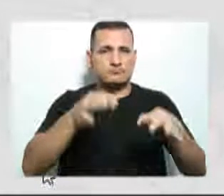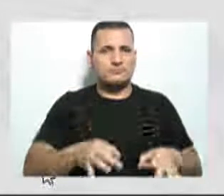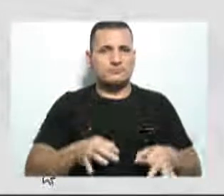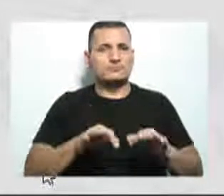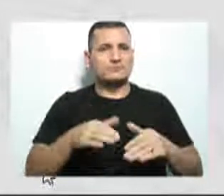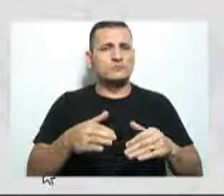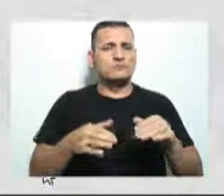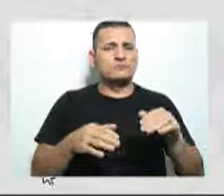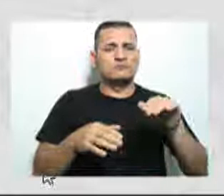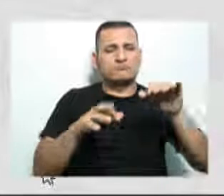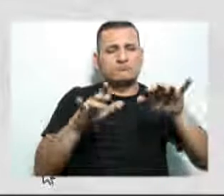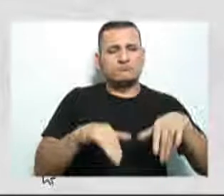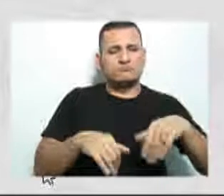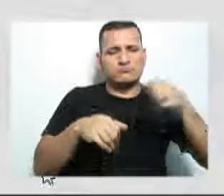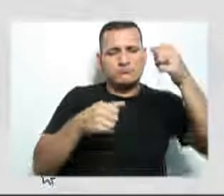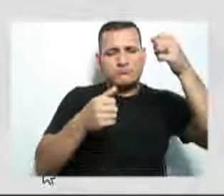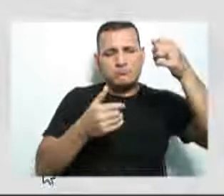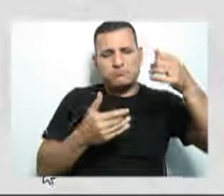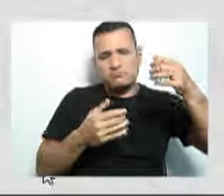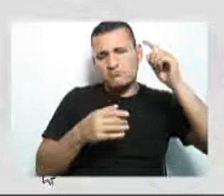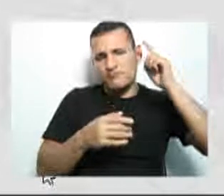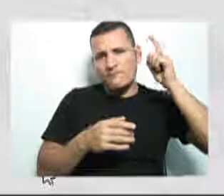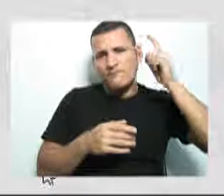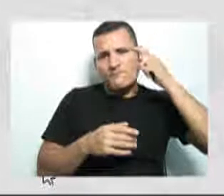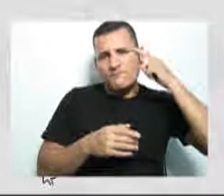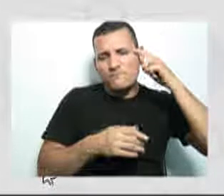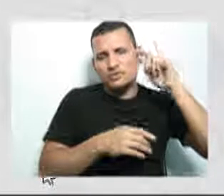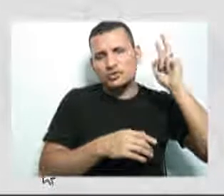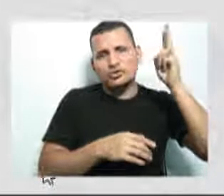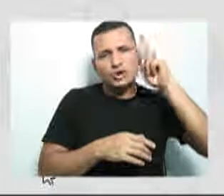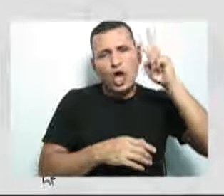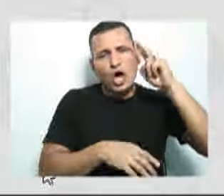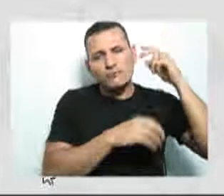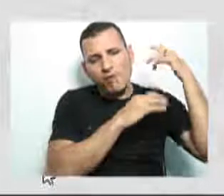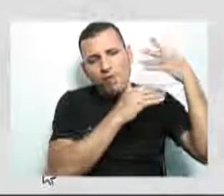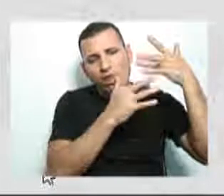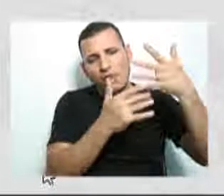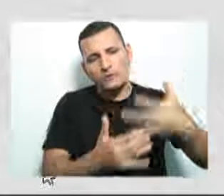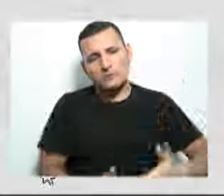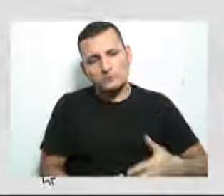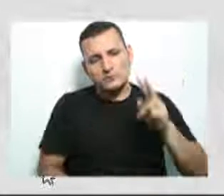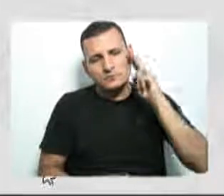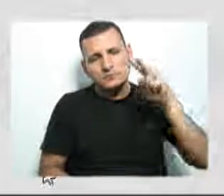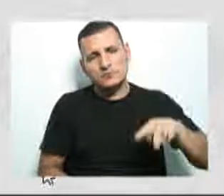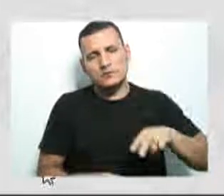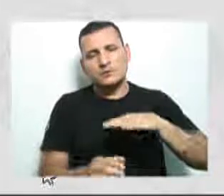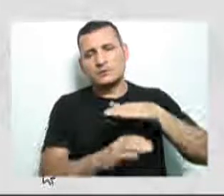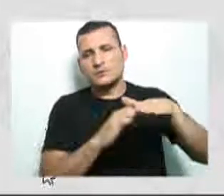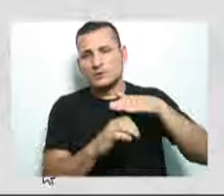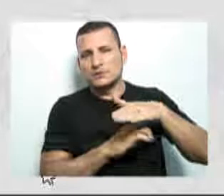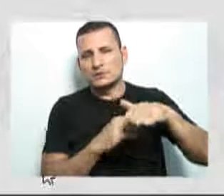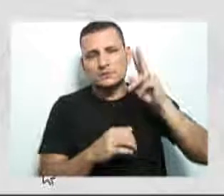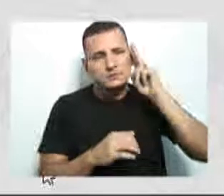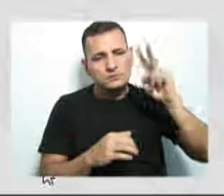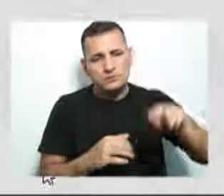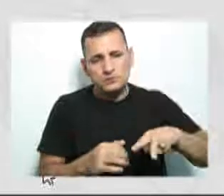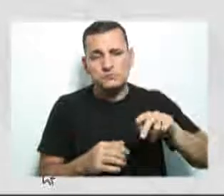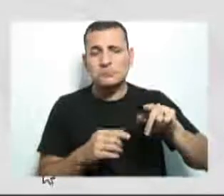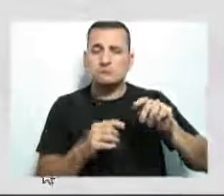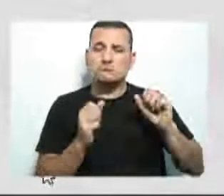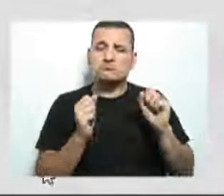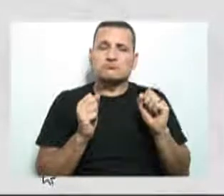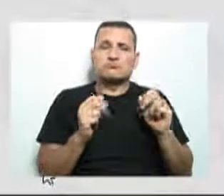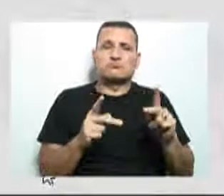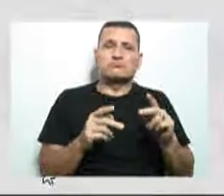verificando o histórico da pessoa, né, verificando o histórico da empresa, verificando isso, nós podemos